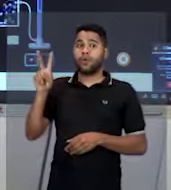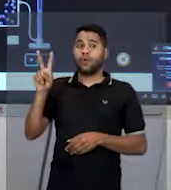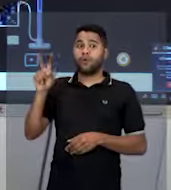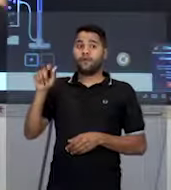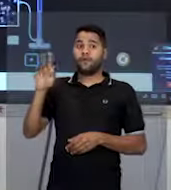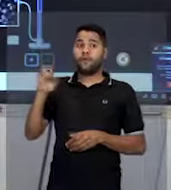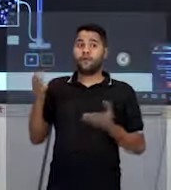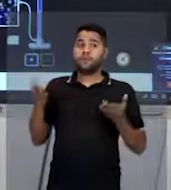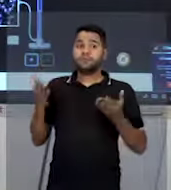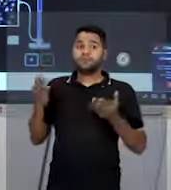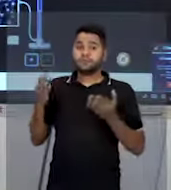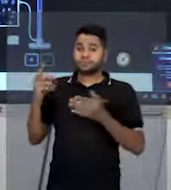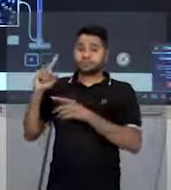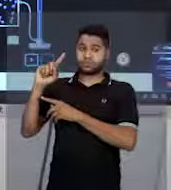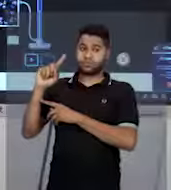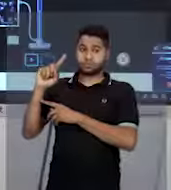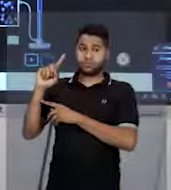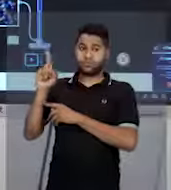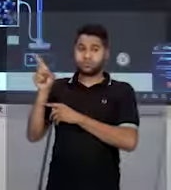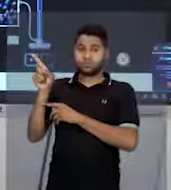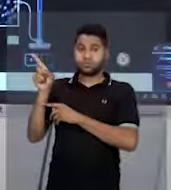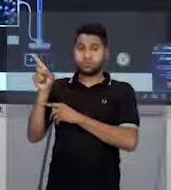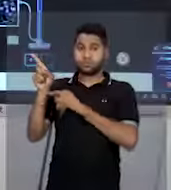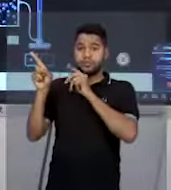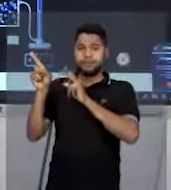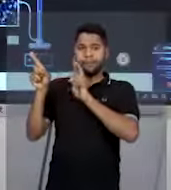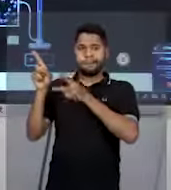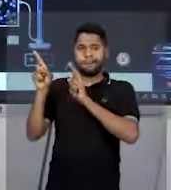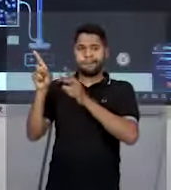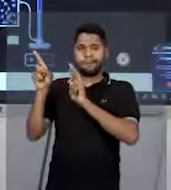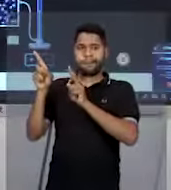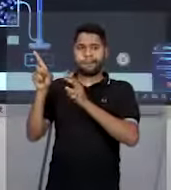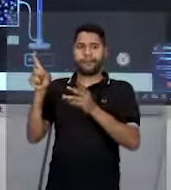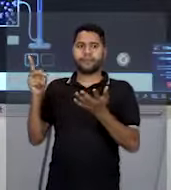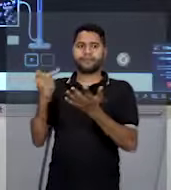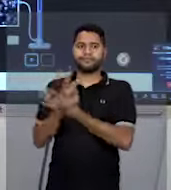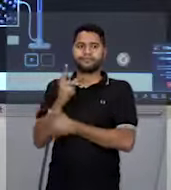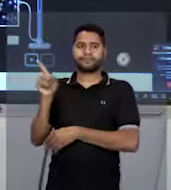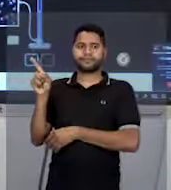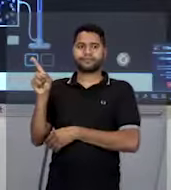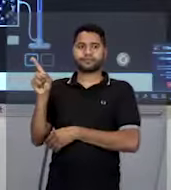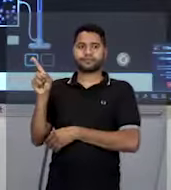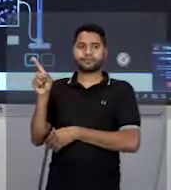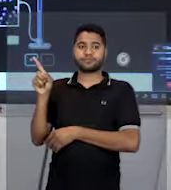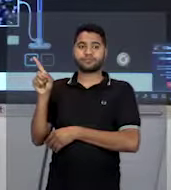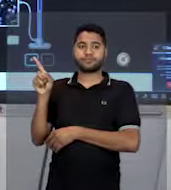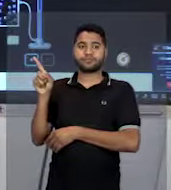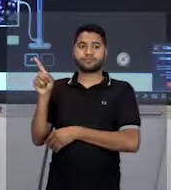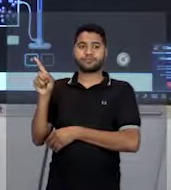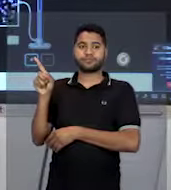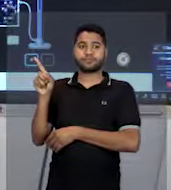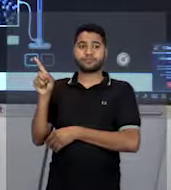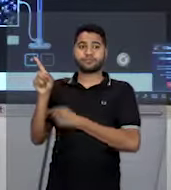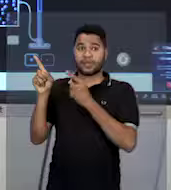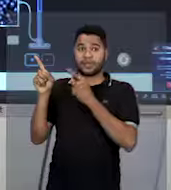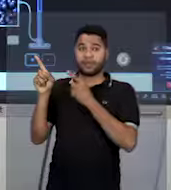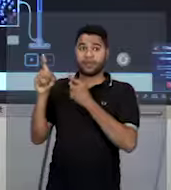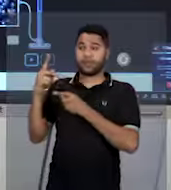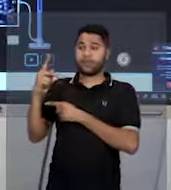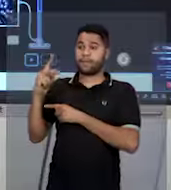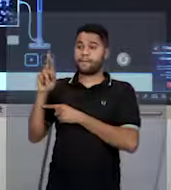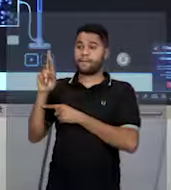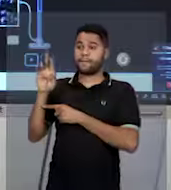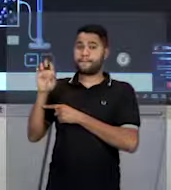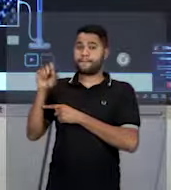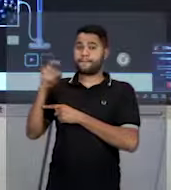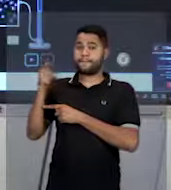constante, eu deixar a pressão constante, o que vai acontecer com a pressão? Repara que interessante aqui. Você está vendo que o valor da pressão está